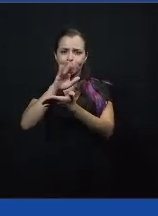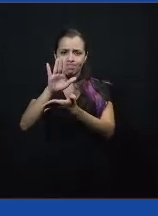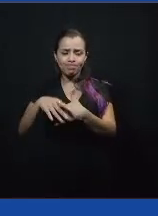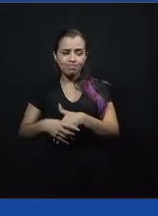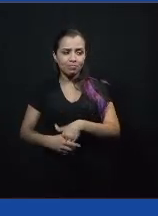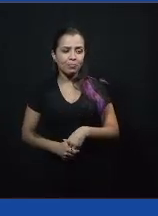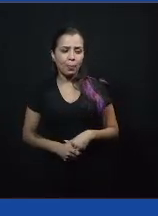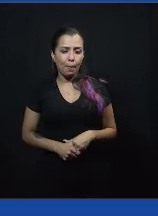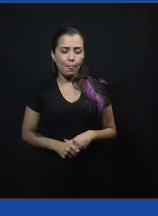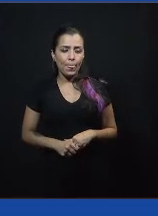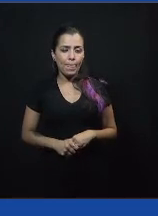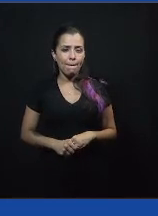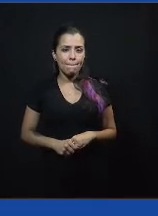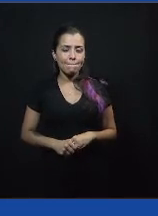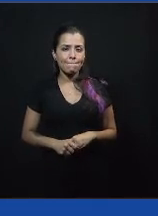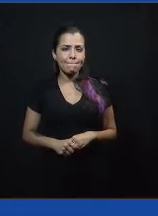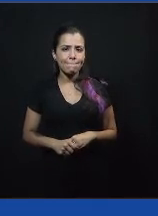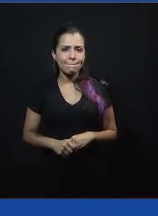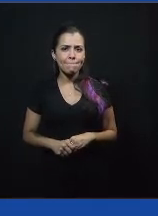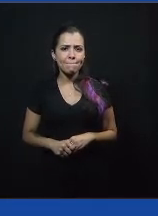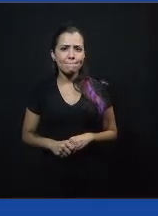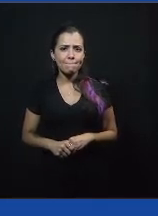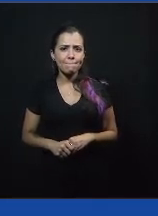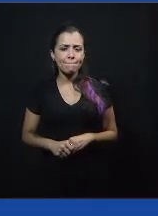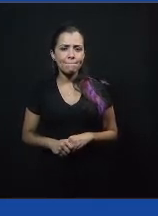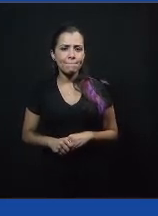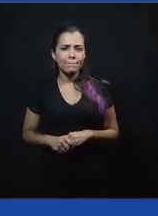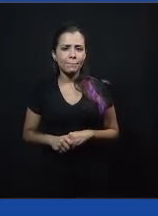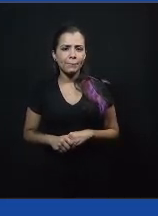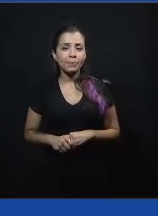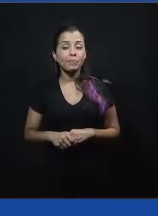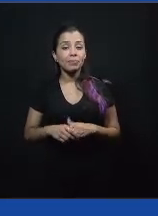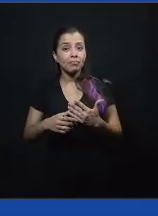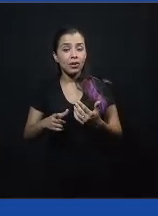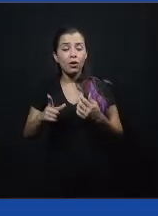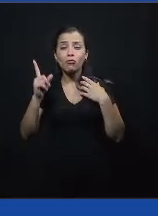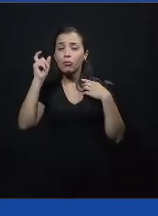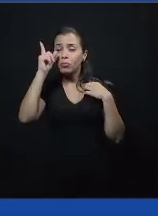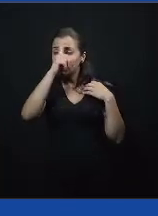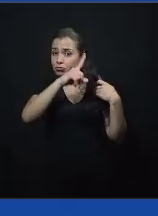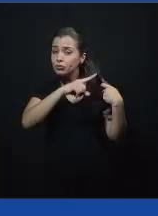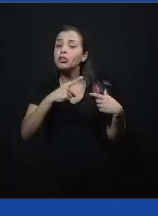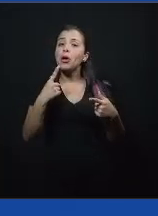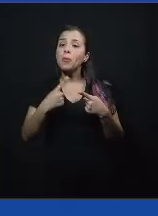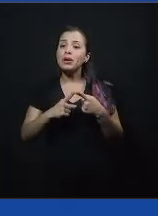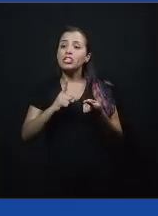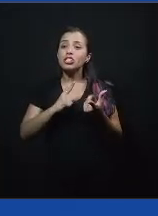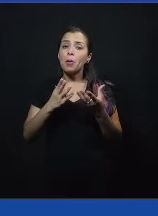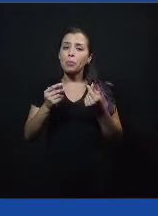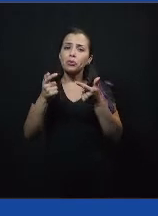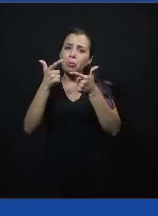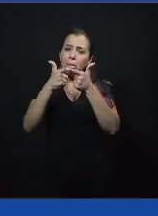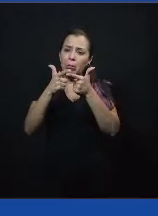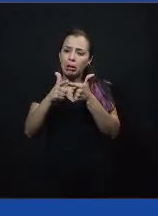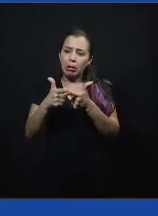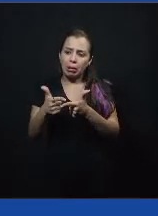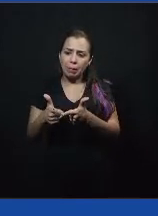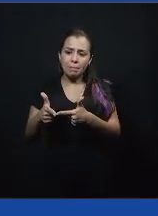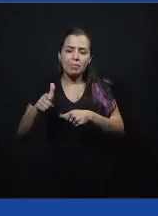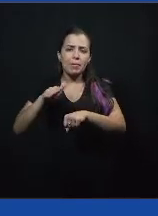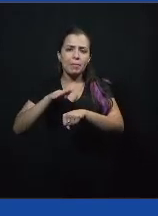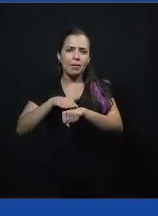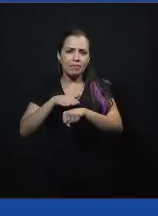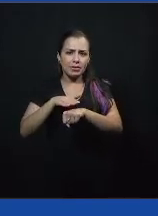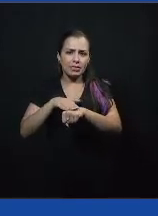vamos se dizer assim um pouco difícil porque quer tinha muita lição para fazer vamos se dizer assim mas